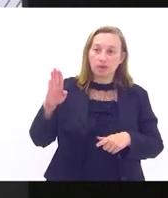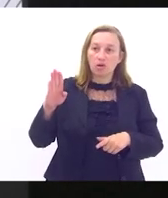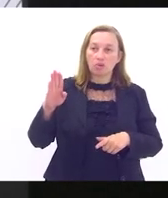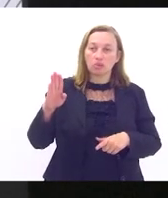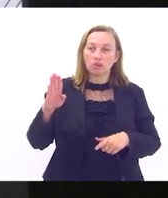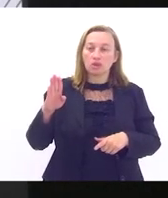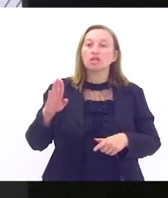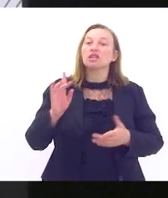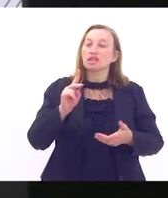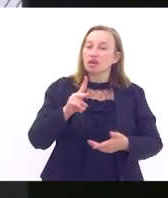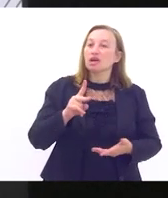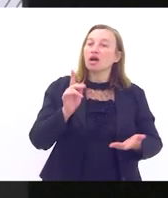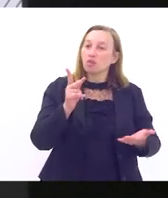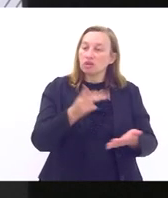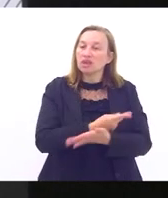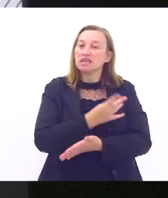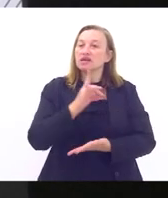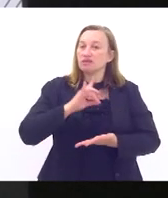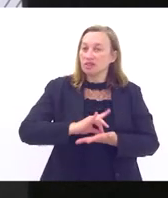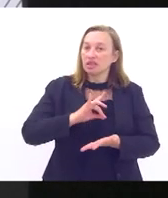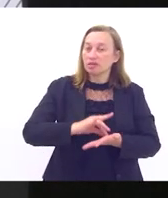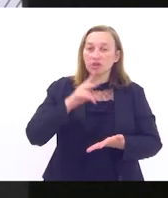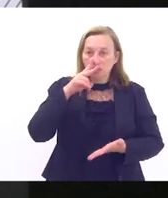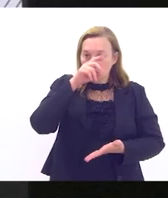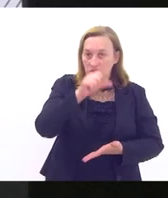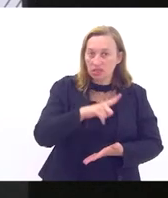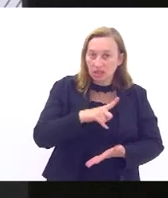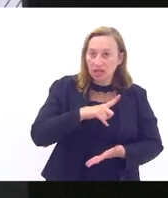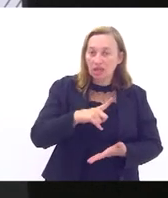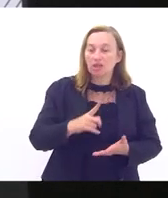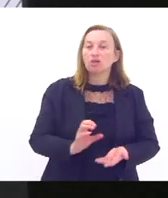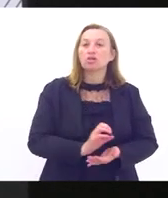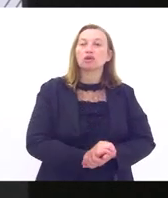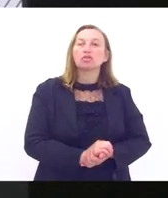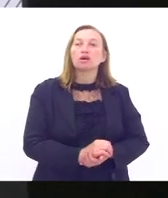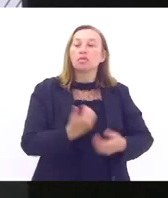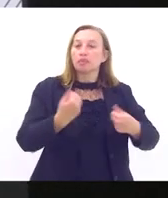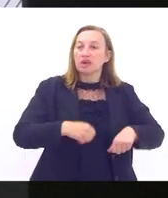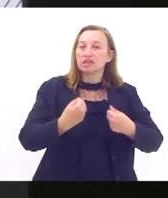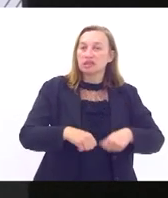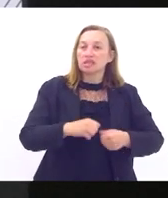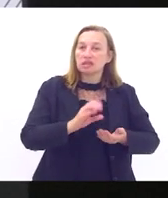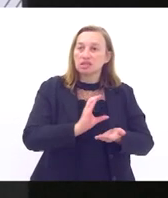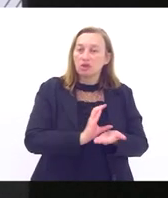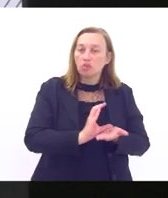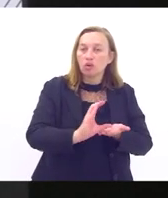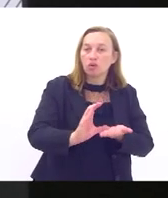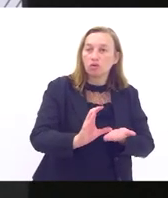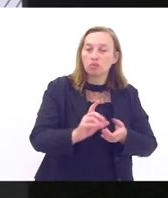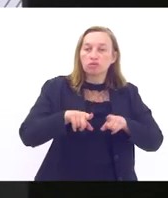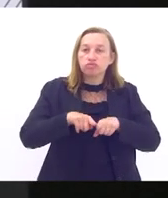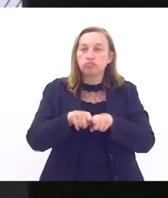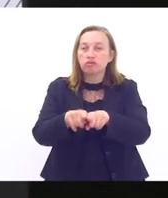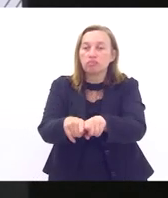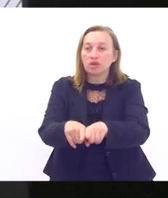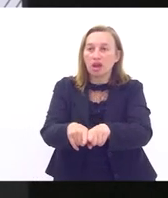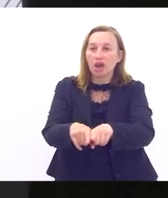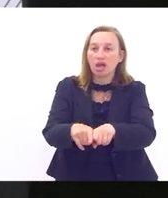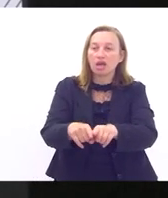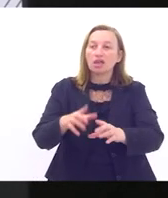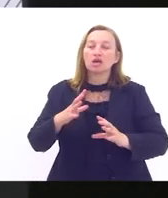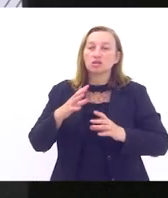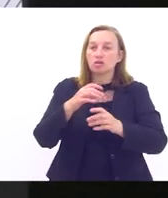que isso realmente se fortaleça. Os recursos precisam caminhar paralelamente e se somar a